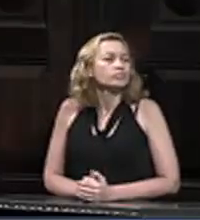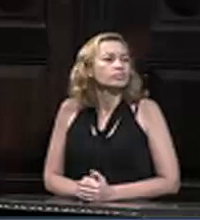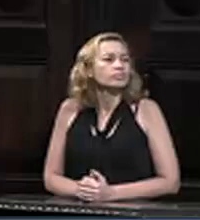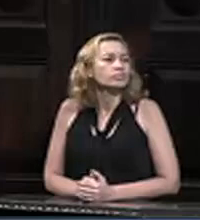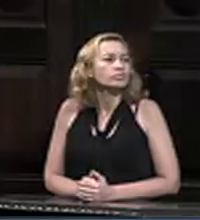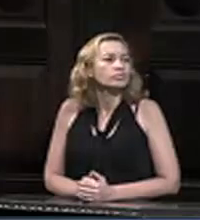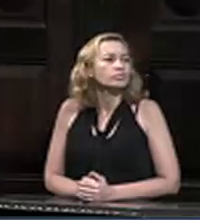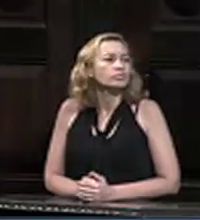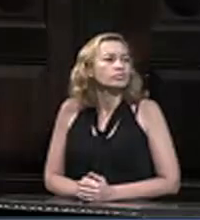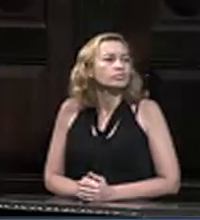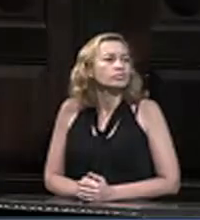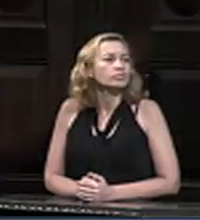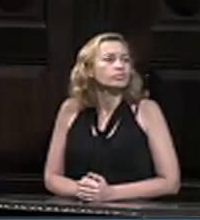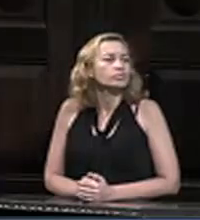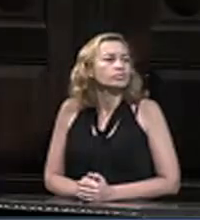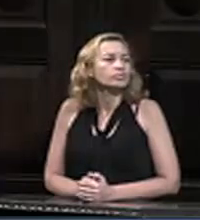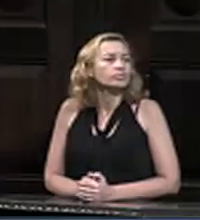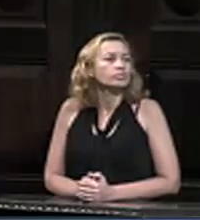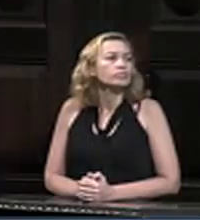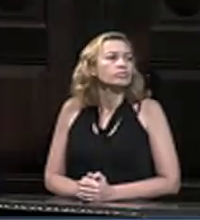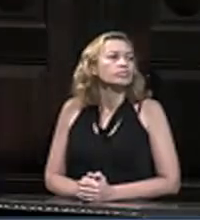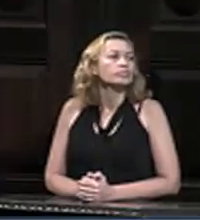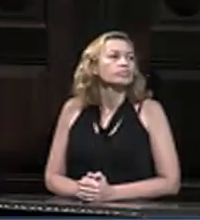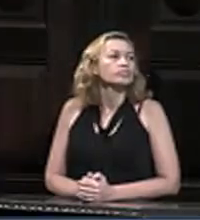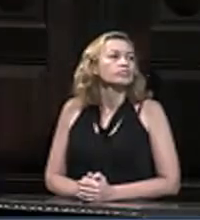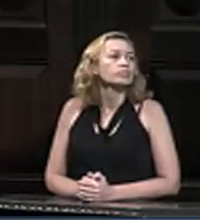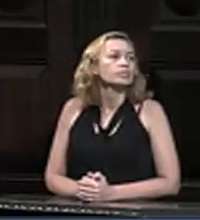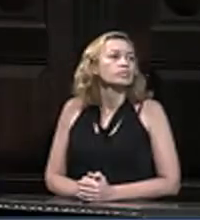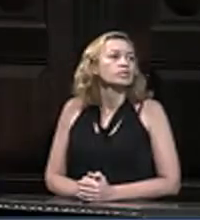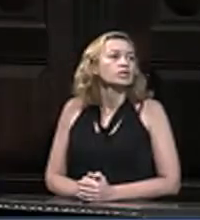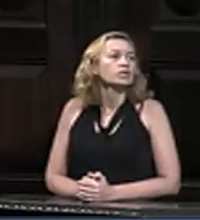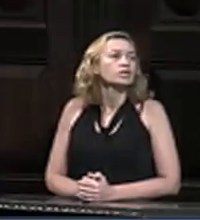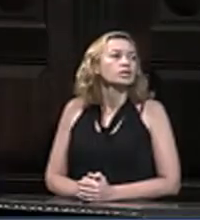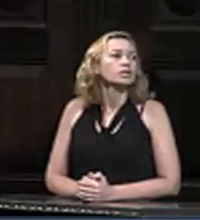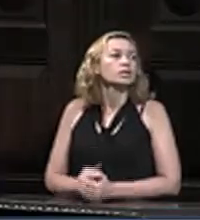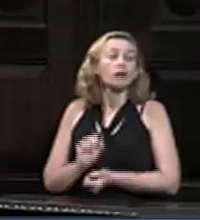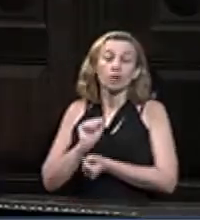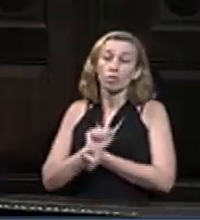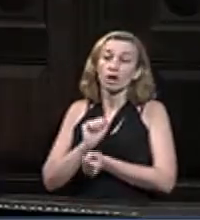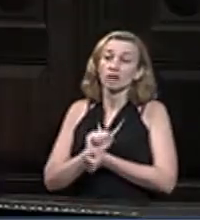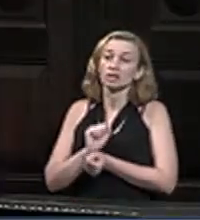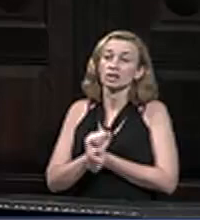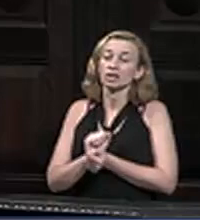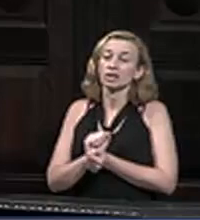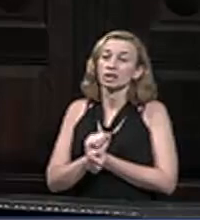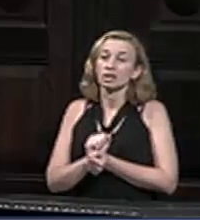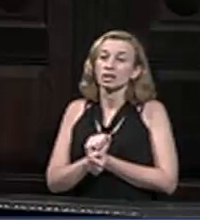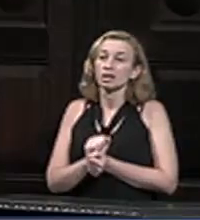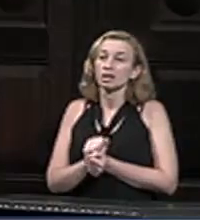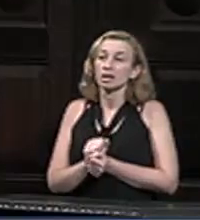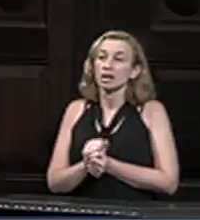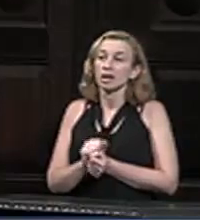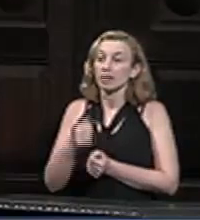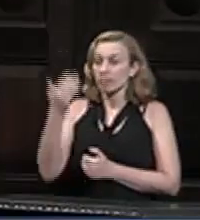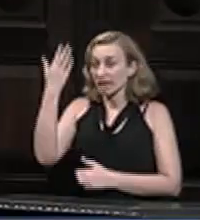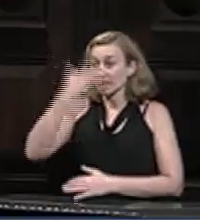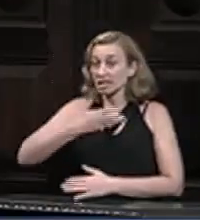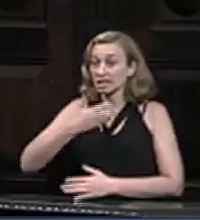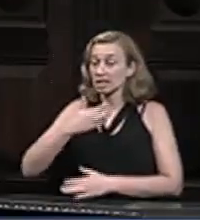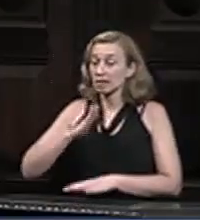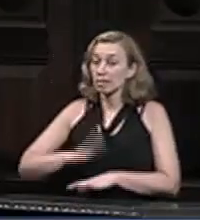é a unidade que conta com a presença maior do capital. inclusive o